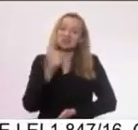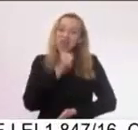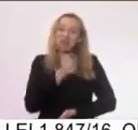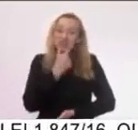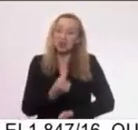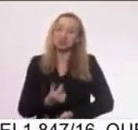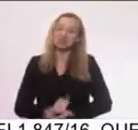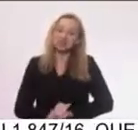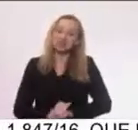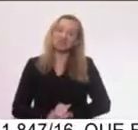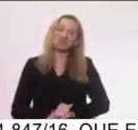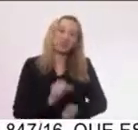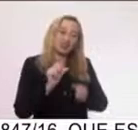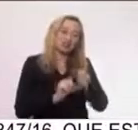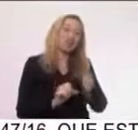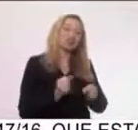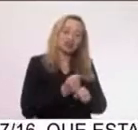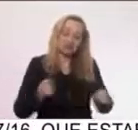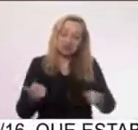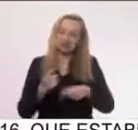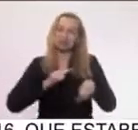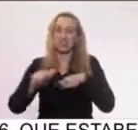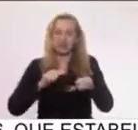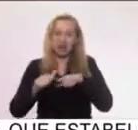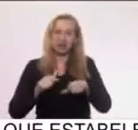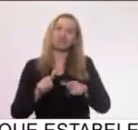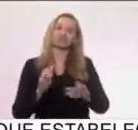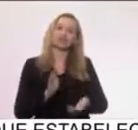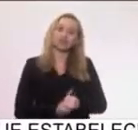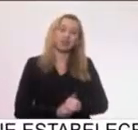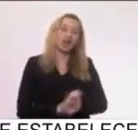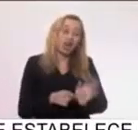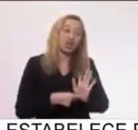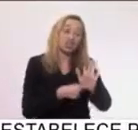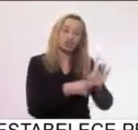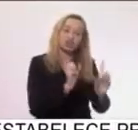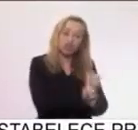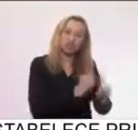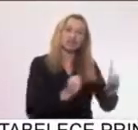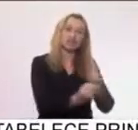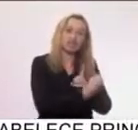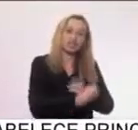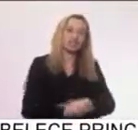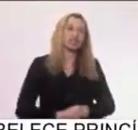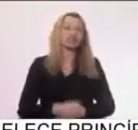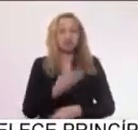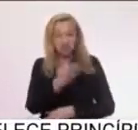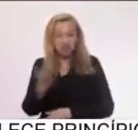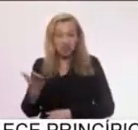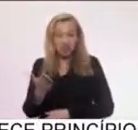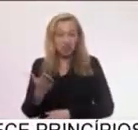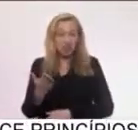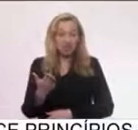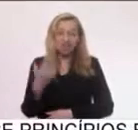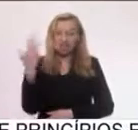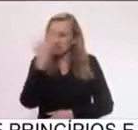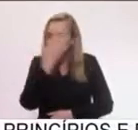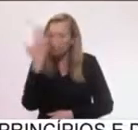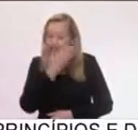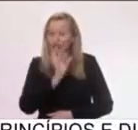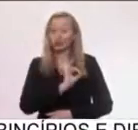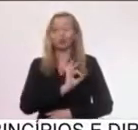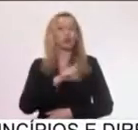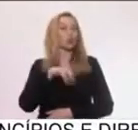senhoras, fazem um grande trabalho em prol da nossa sociedade. Vocês não, os senhores não estão invisíveis